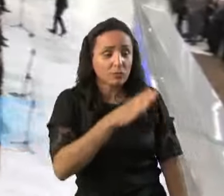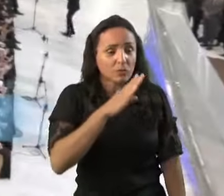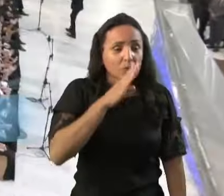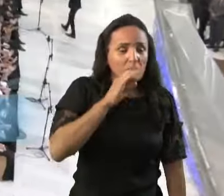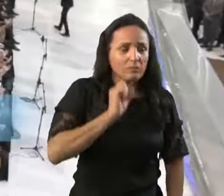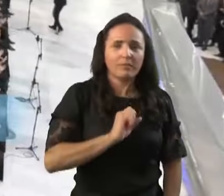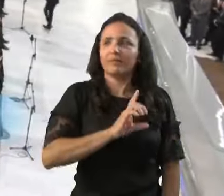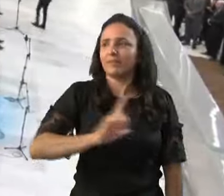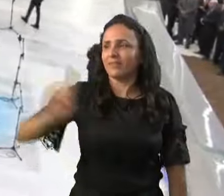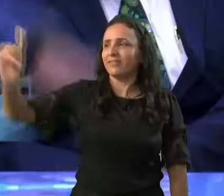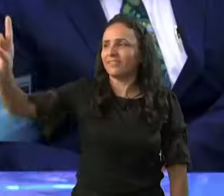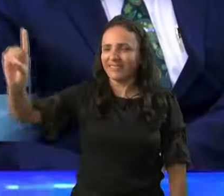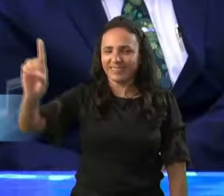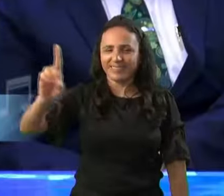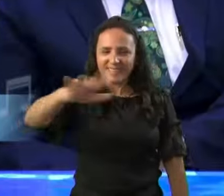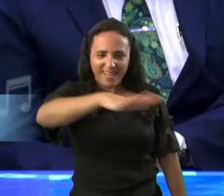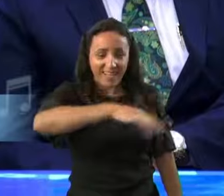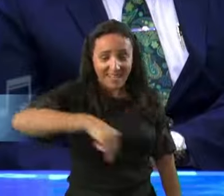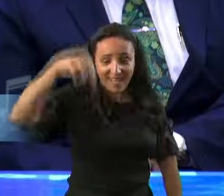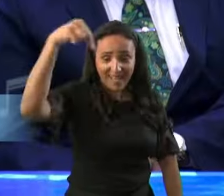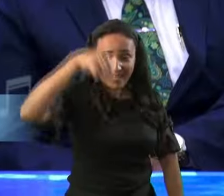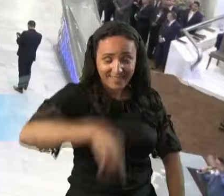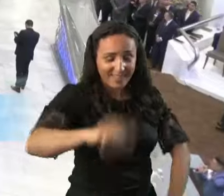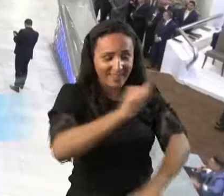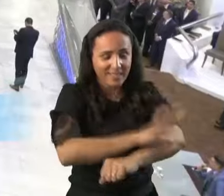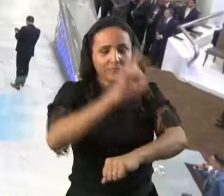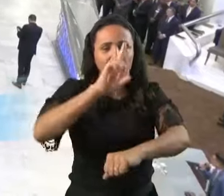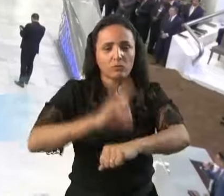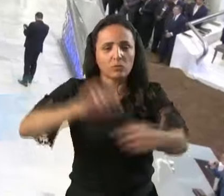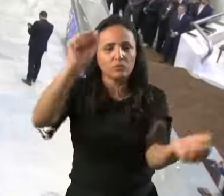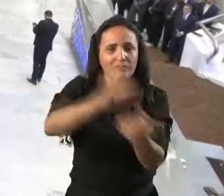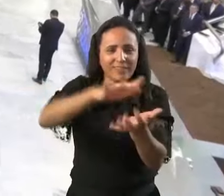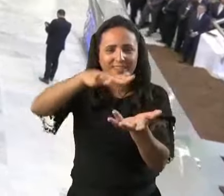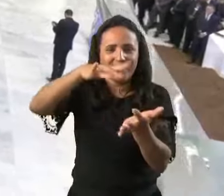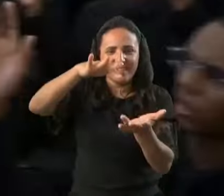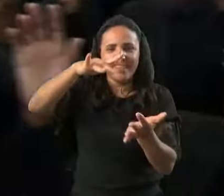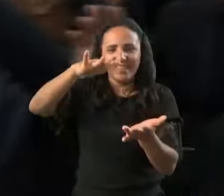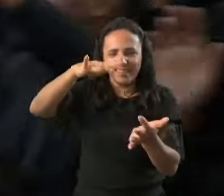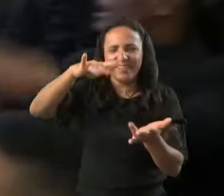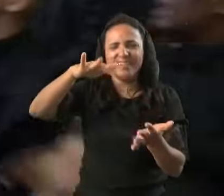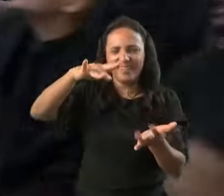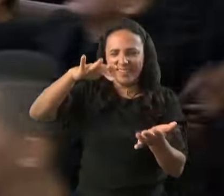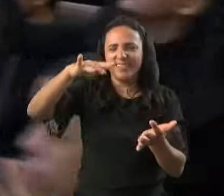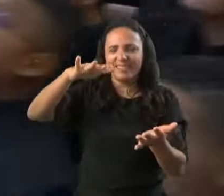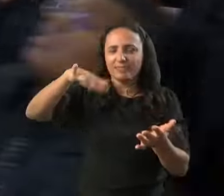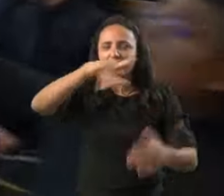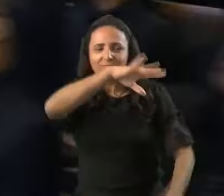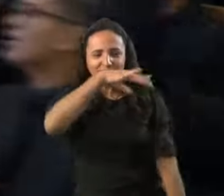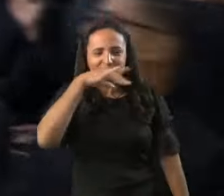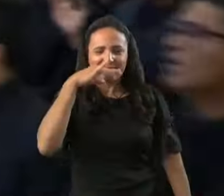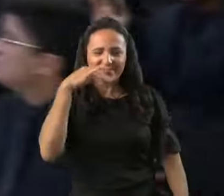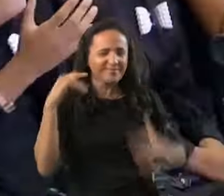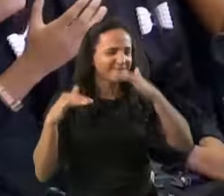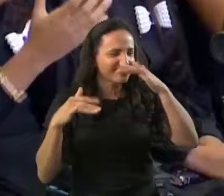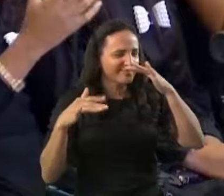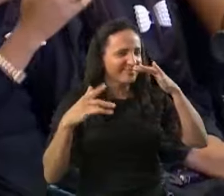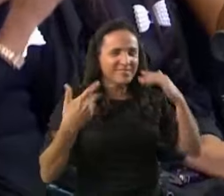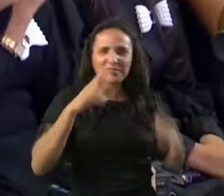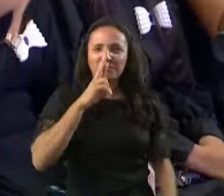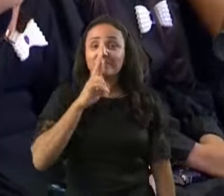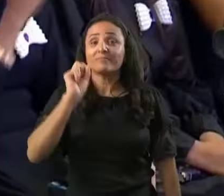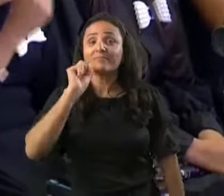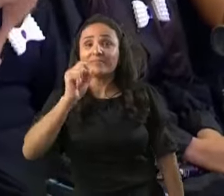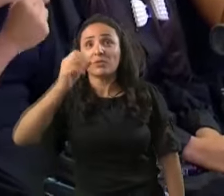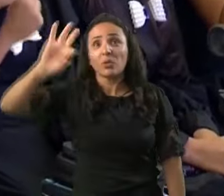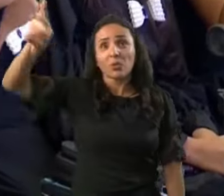está. E Ele está aqui, tem glória nele aqui, oh. Sua